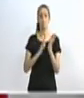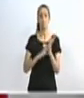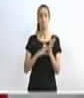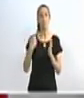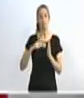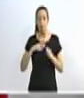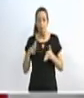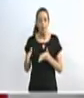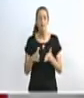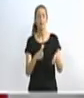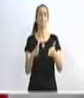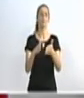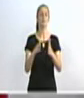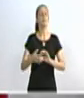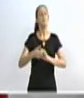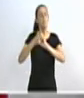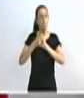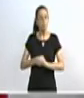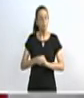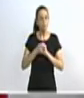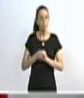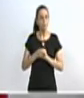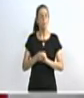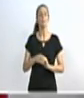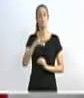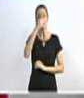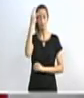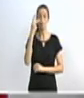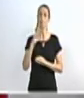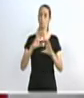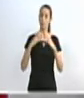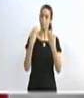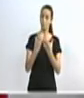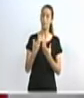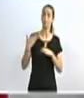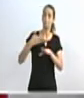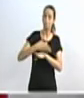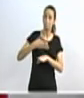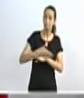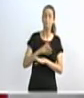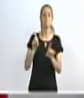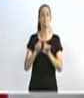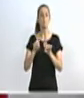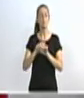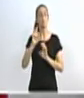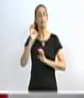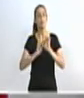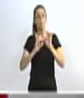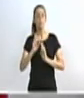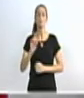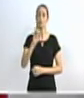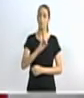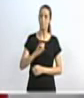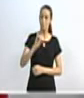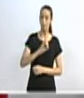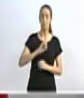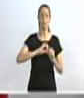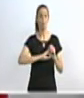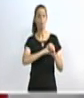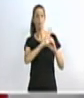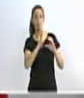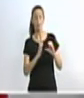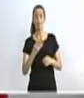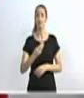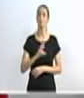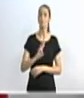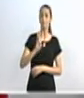nula. Parabéns às pessoas da comunidade aqui presentes, às empresas, a Oi, a Vivo, a Claro, a TIM, que se fizeram presentes, e das